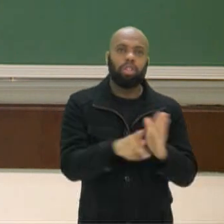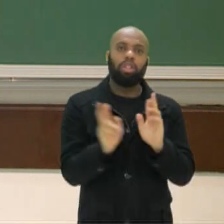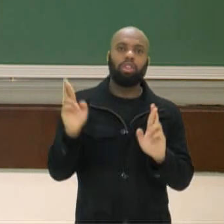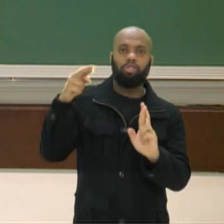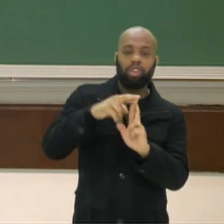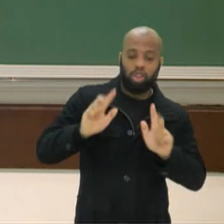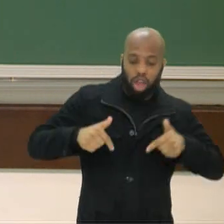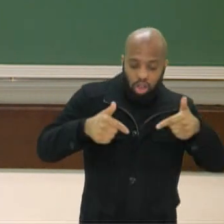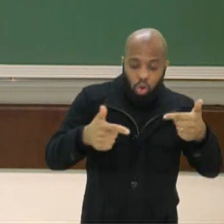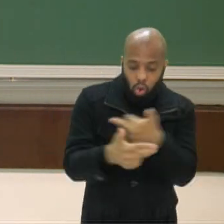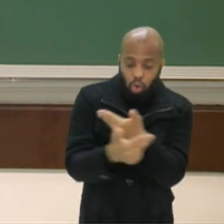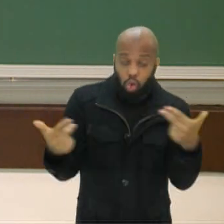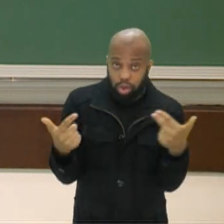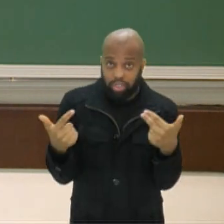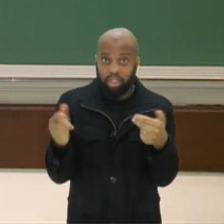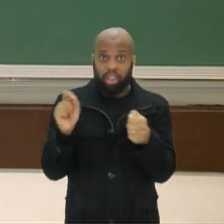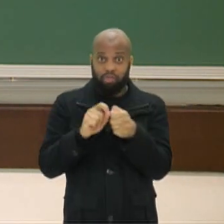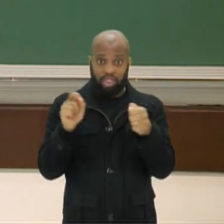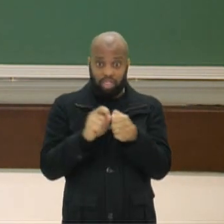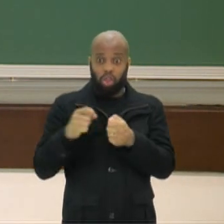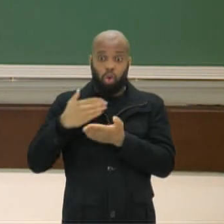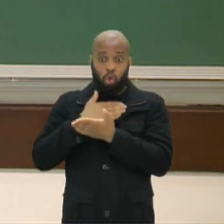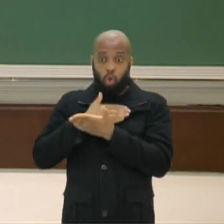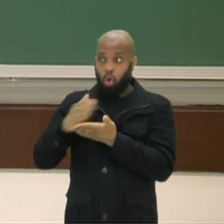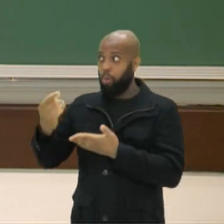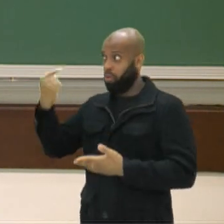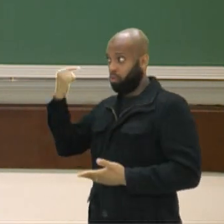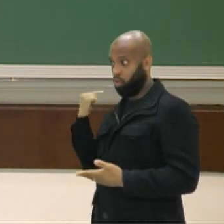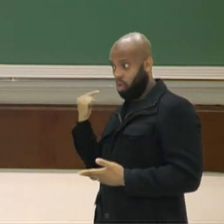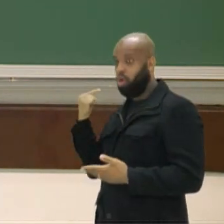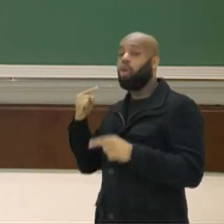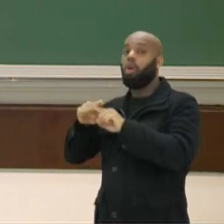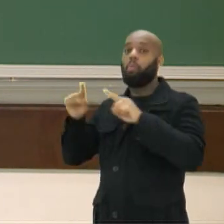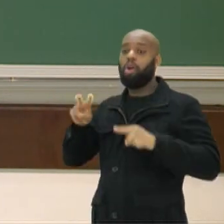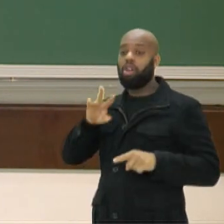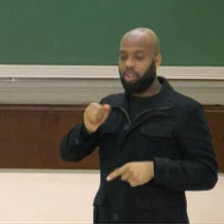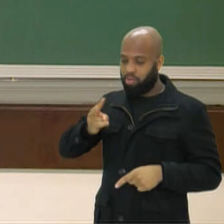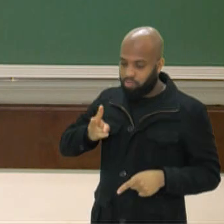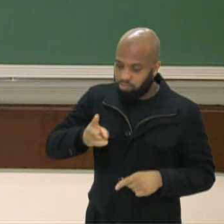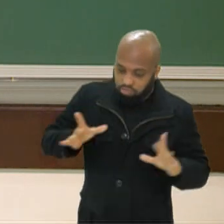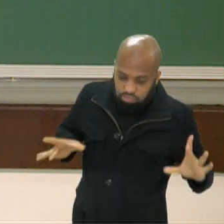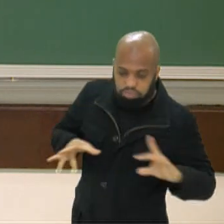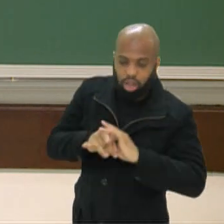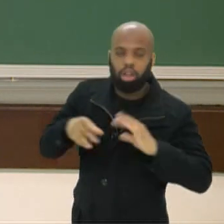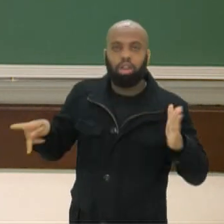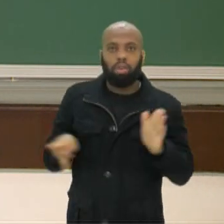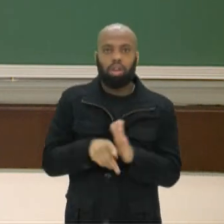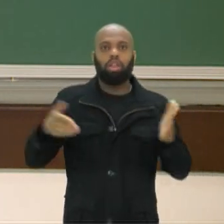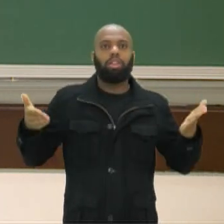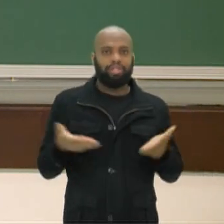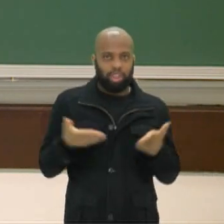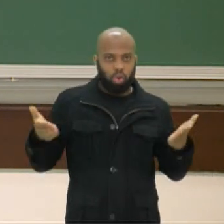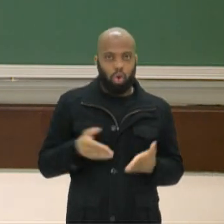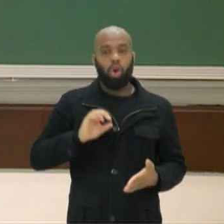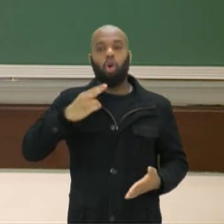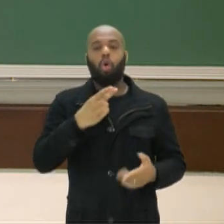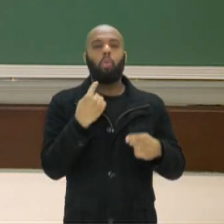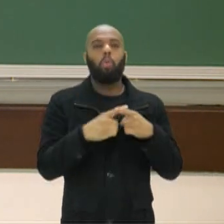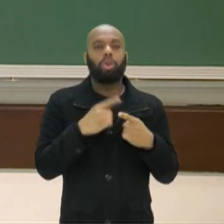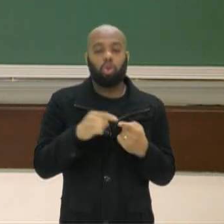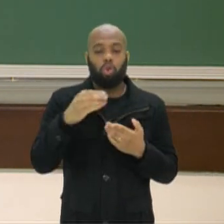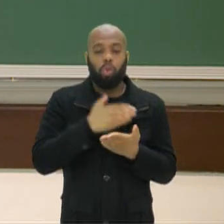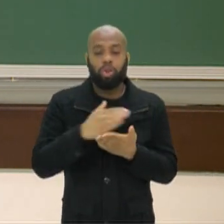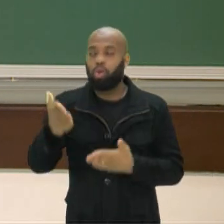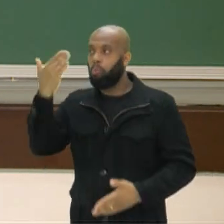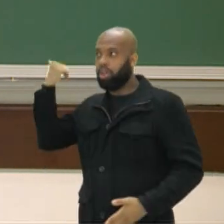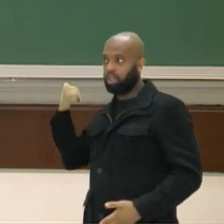ações que começam no passado e têm uma conexão com o presente. Ou porque começou com o